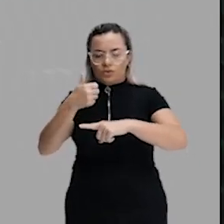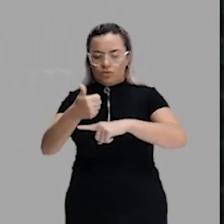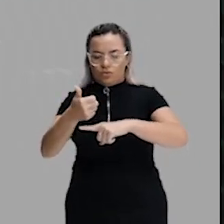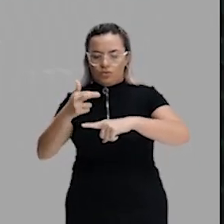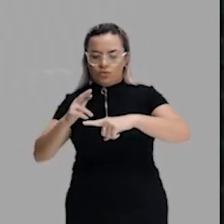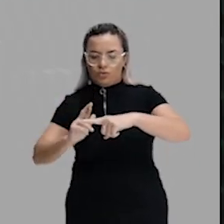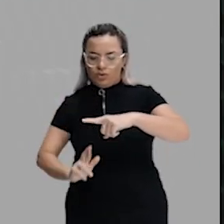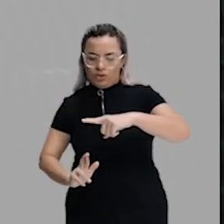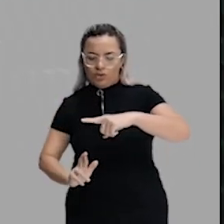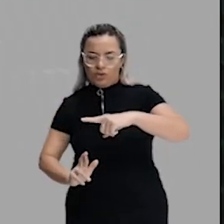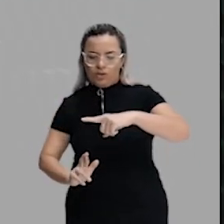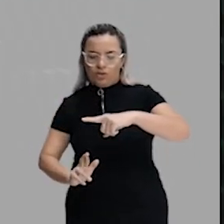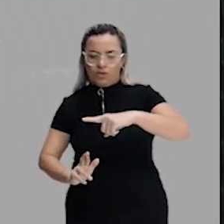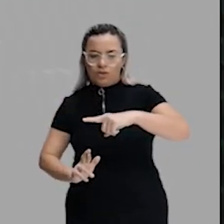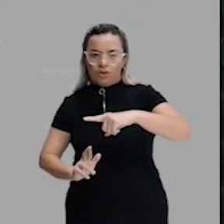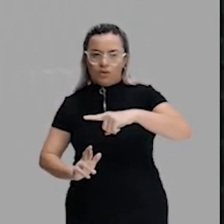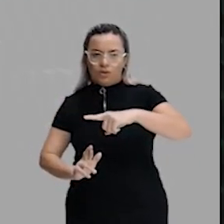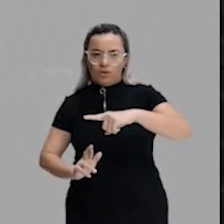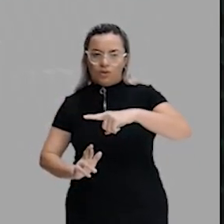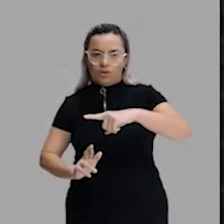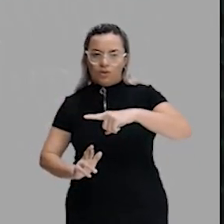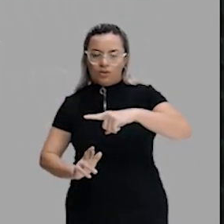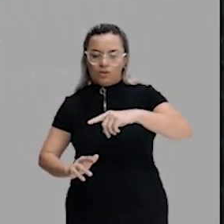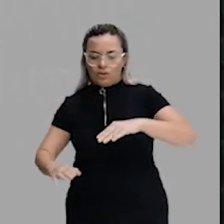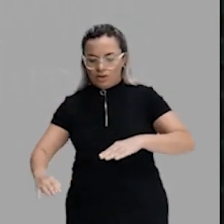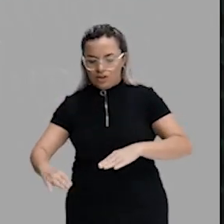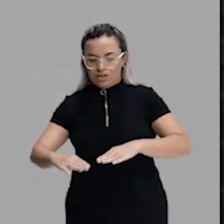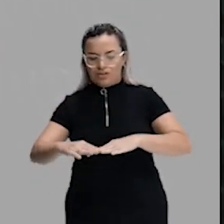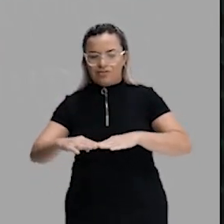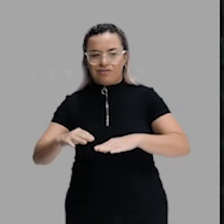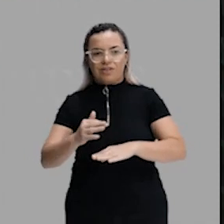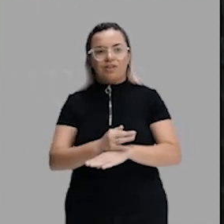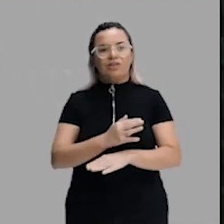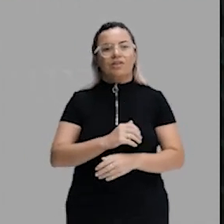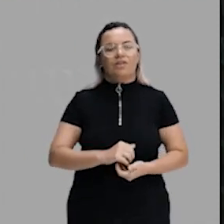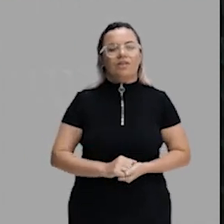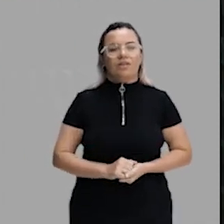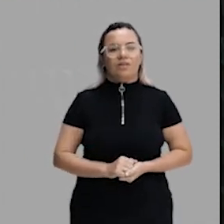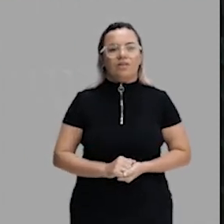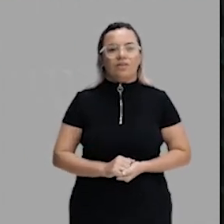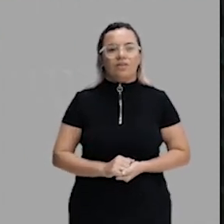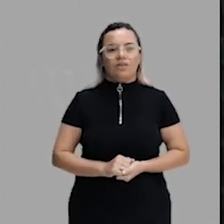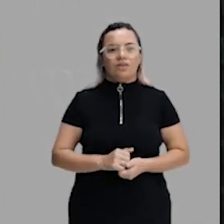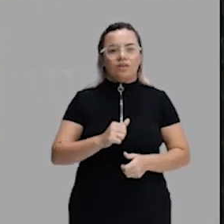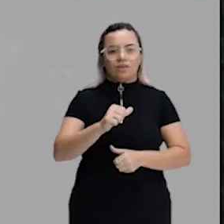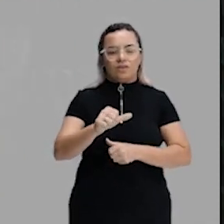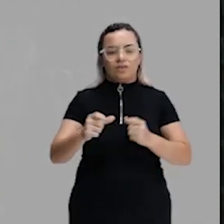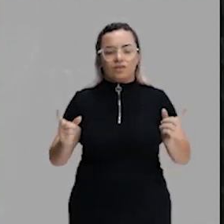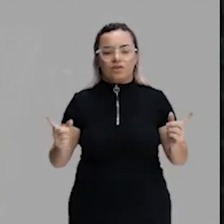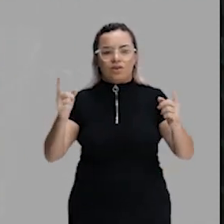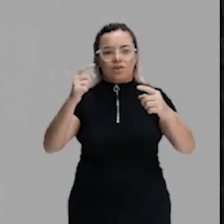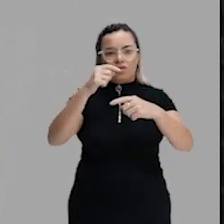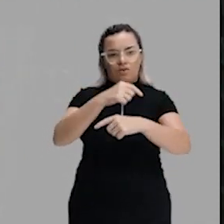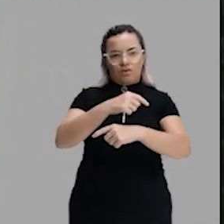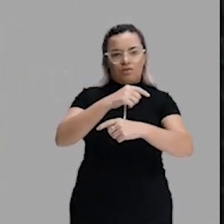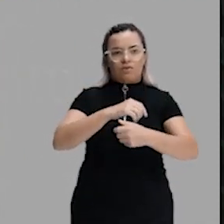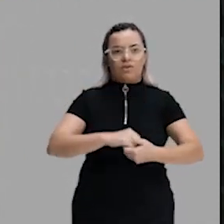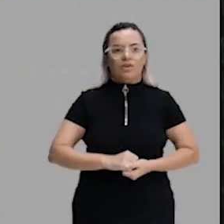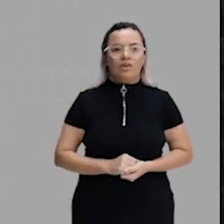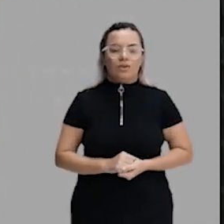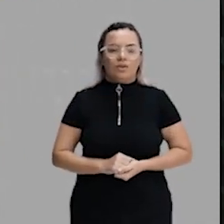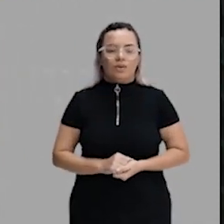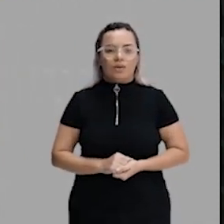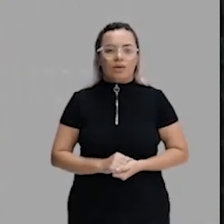Se eu inverter os dois lados, eu vou encontrar o seguinte, ó, que o resistor equivalente vai ser igual. No caso aqui